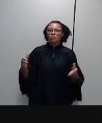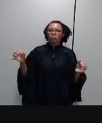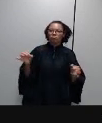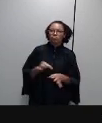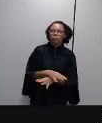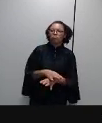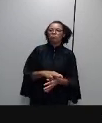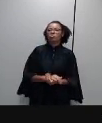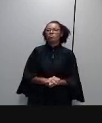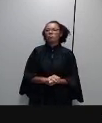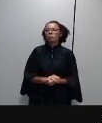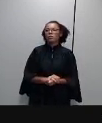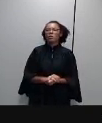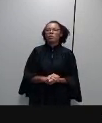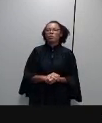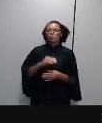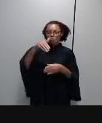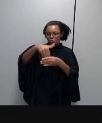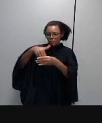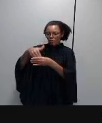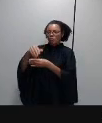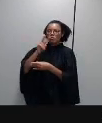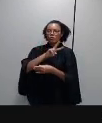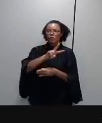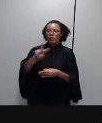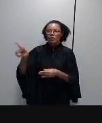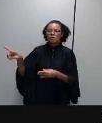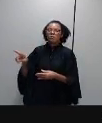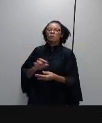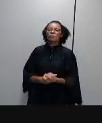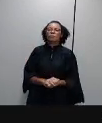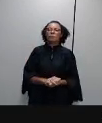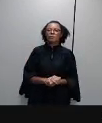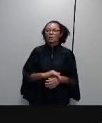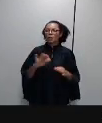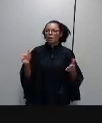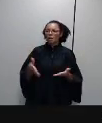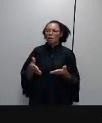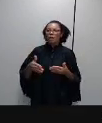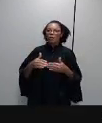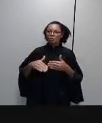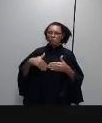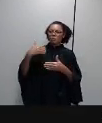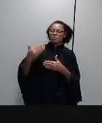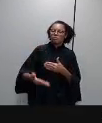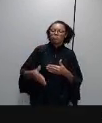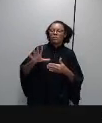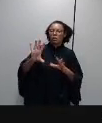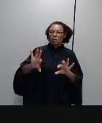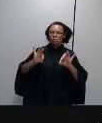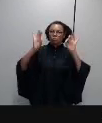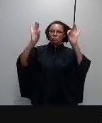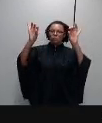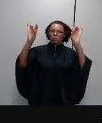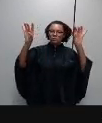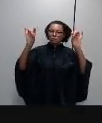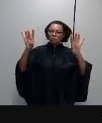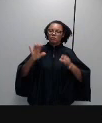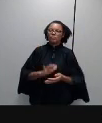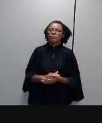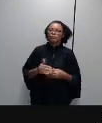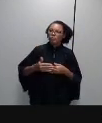votos vista e agora passaremos a aos Estados inicialmente Ministro Napoleão